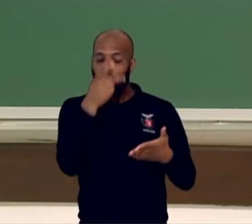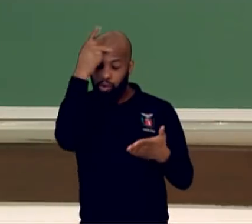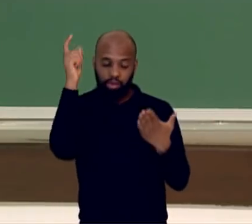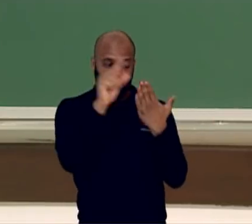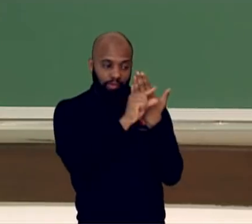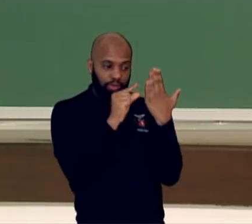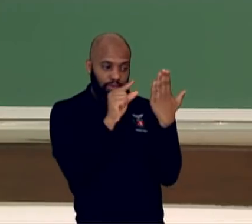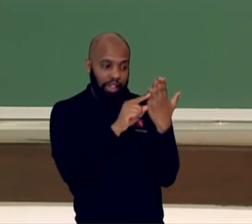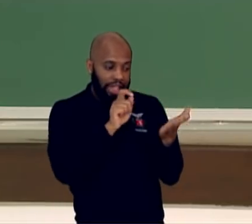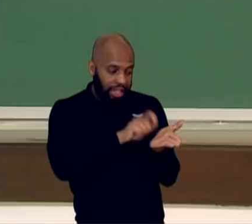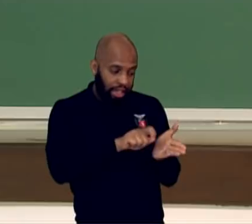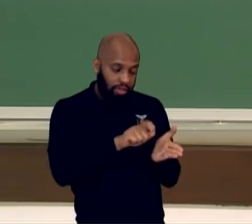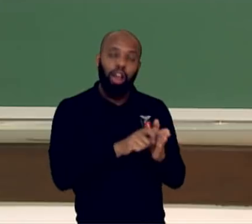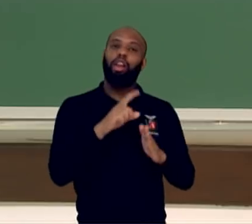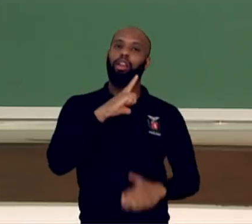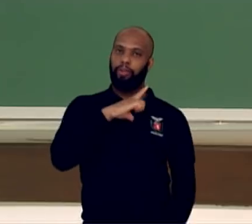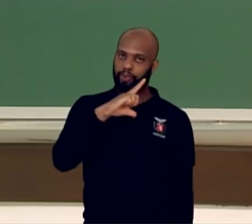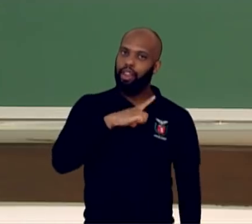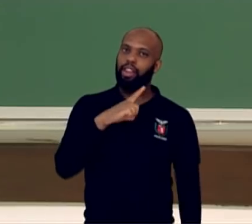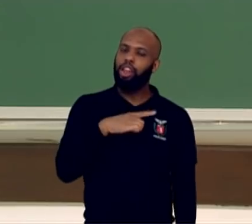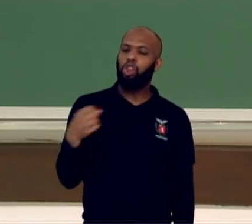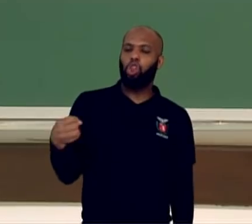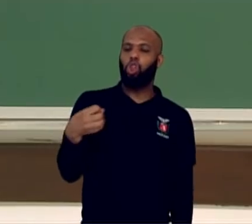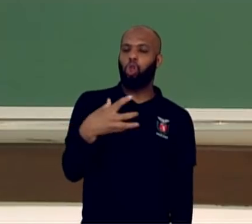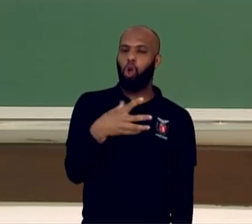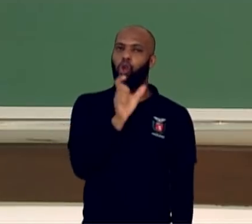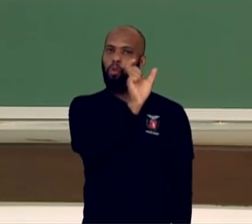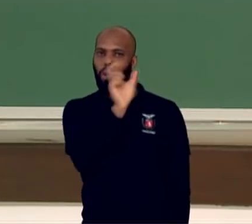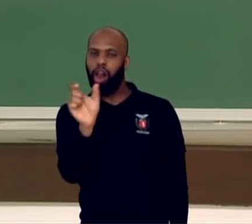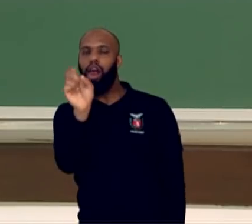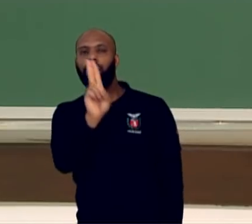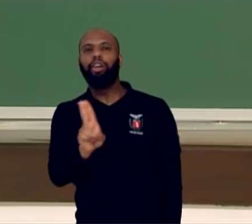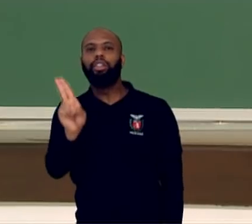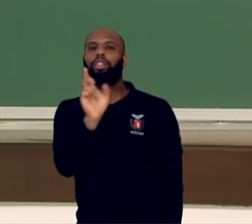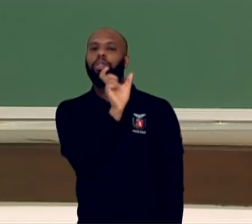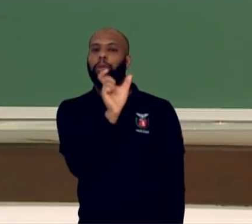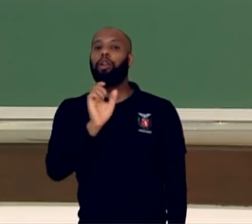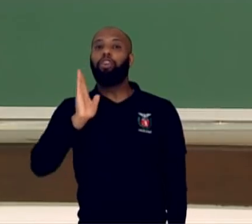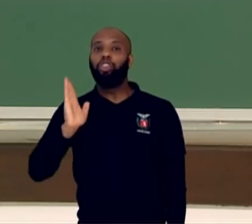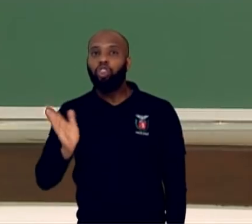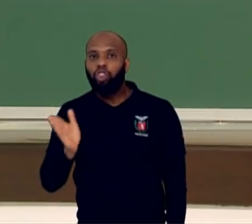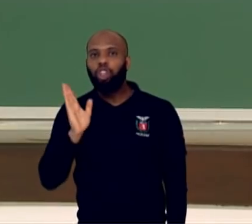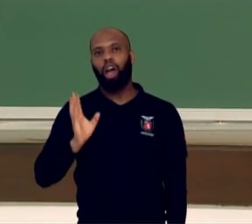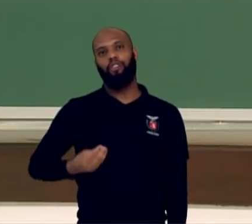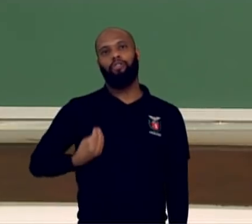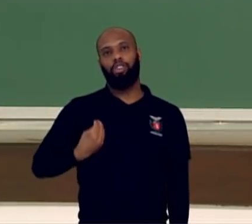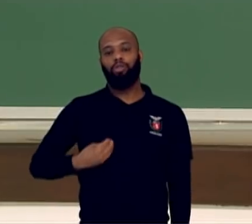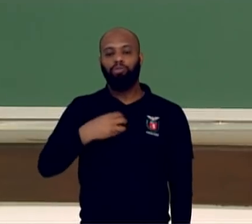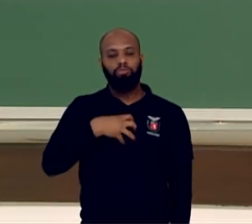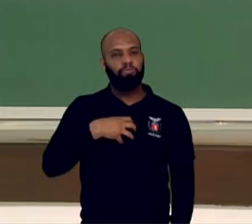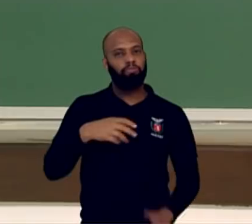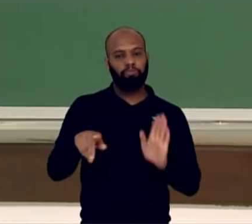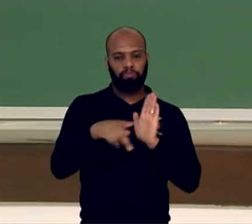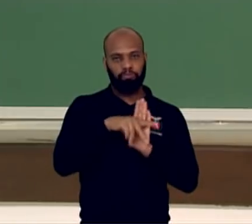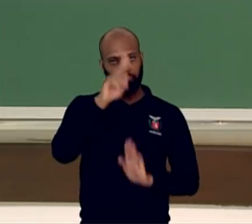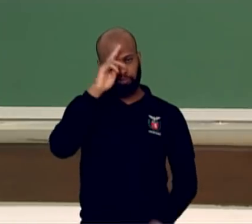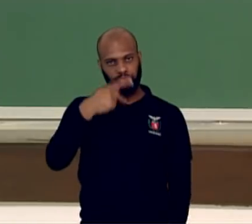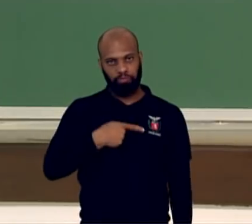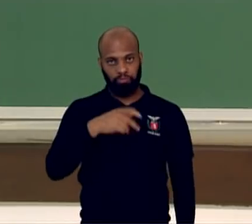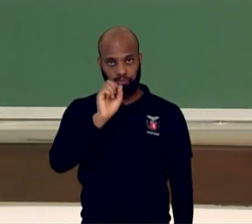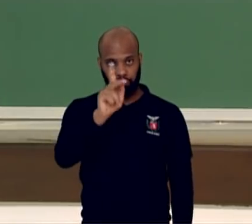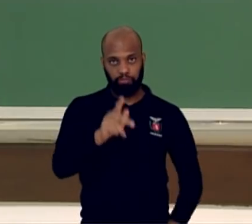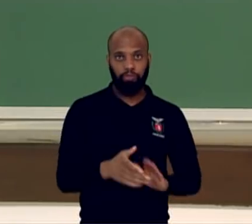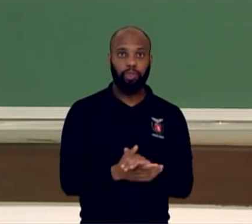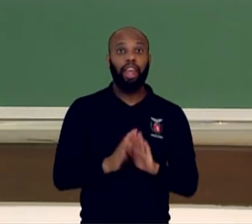tem para criar novas palavras, usar as palavras que já existem do seu jeito. Tudo bem?